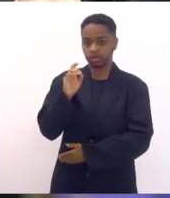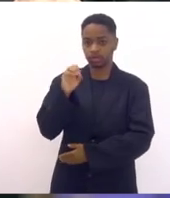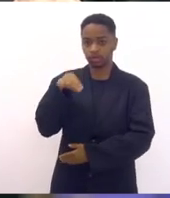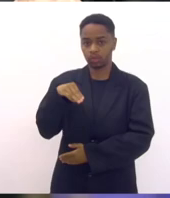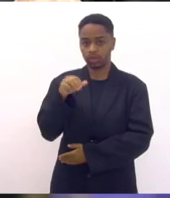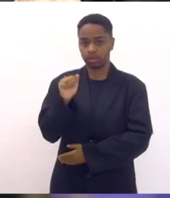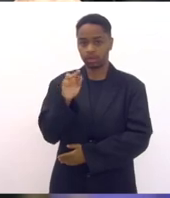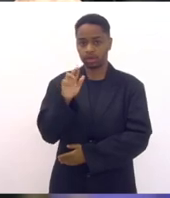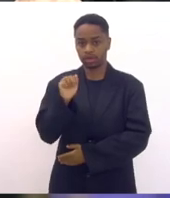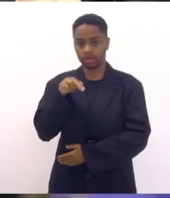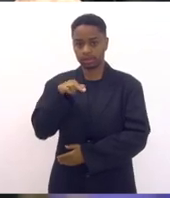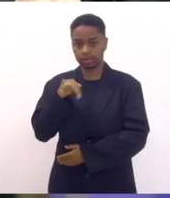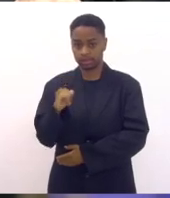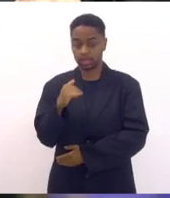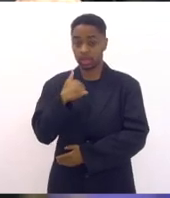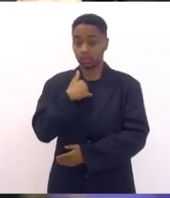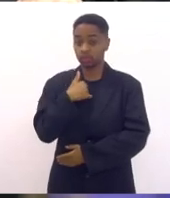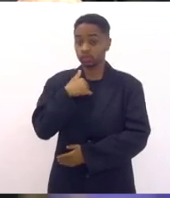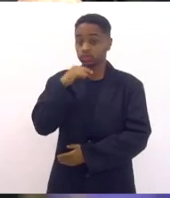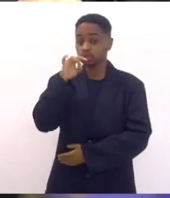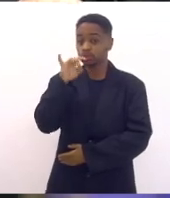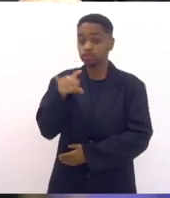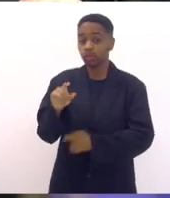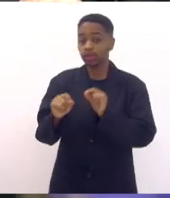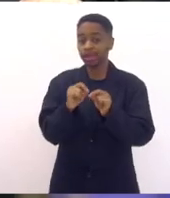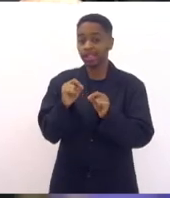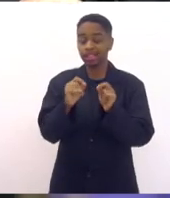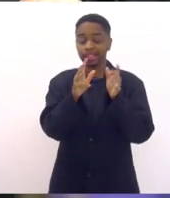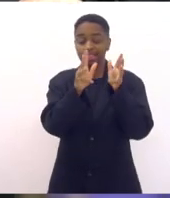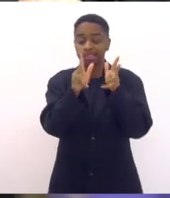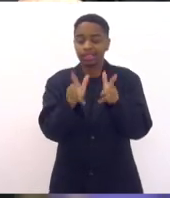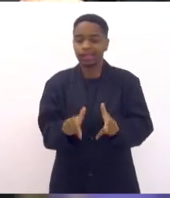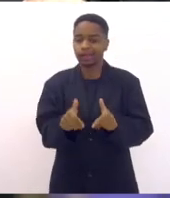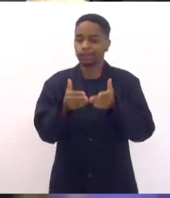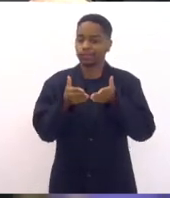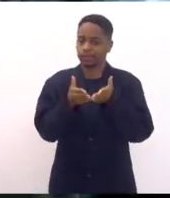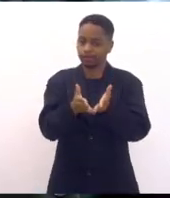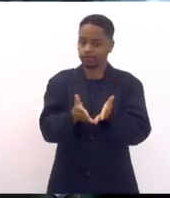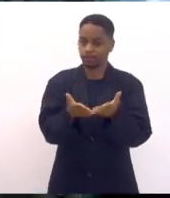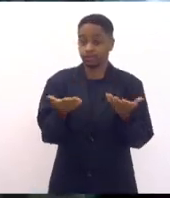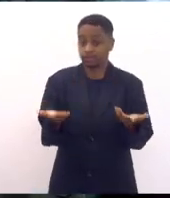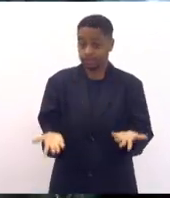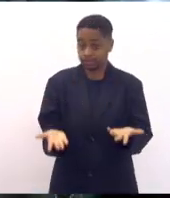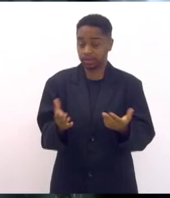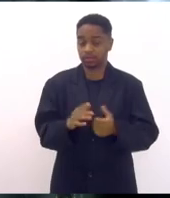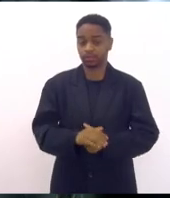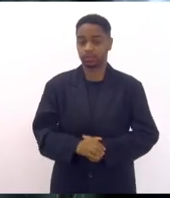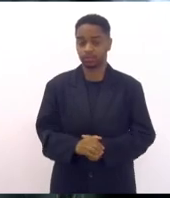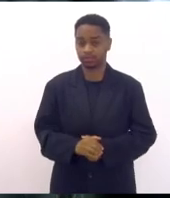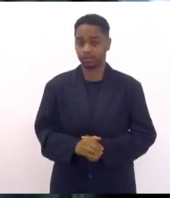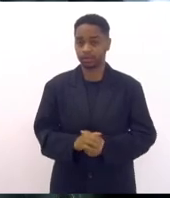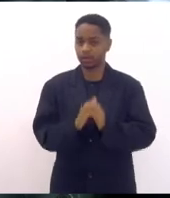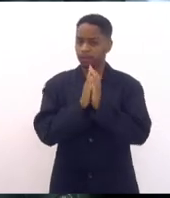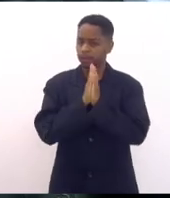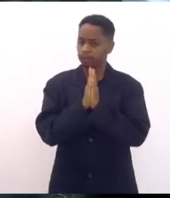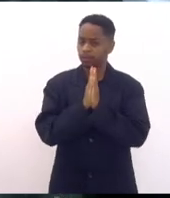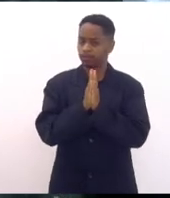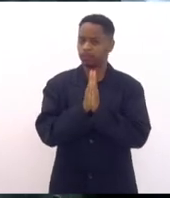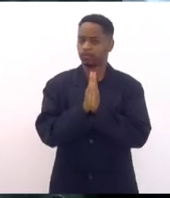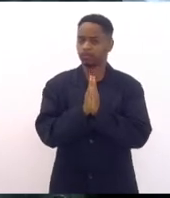tempesta eu só Limpo com vest então por